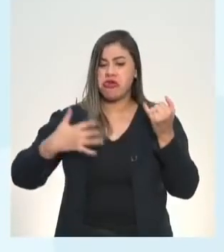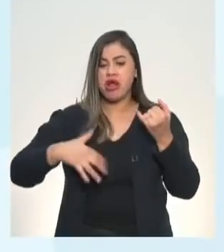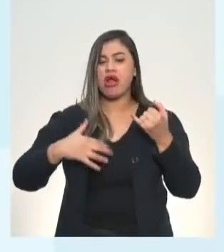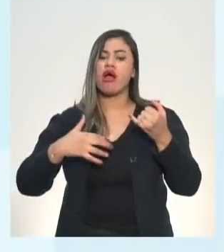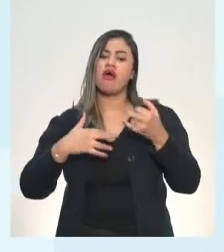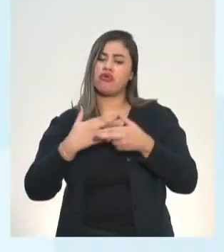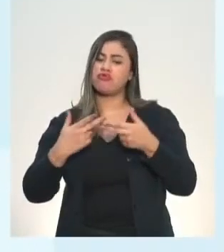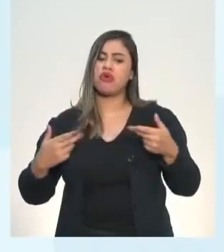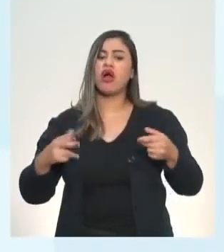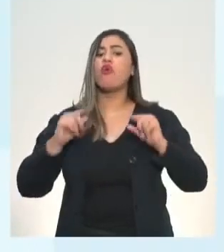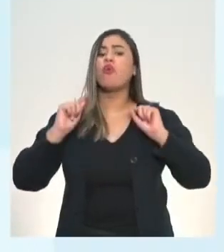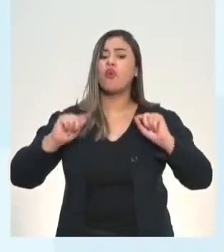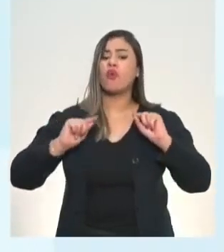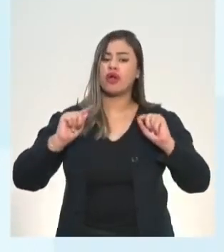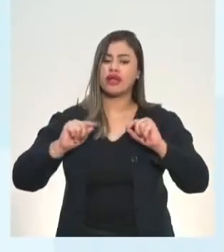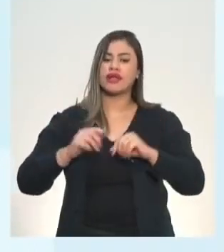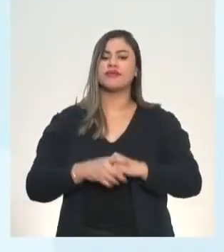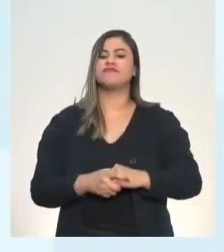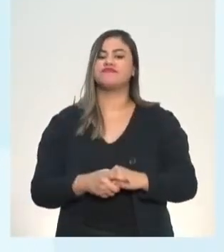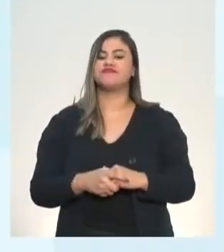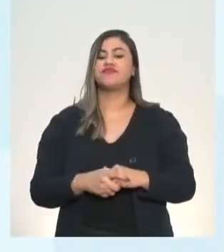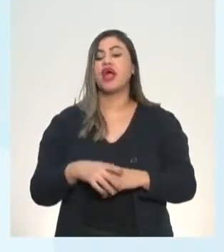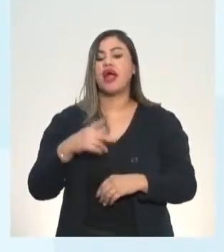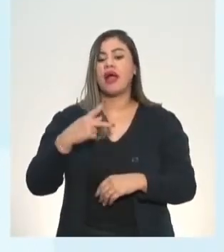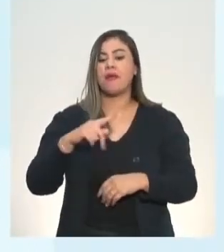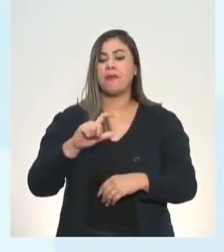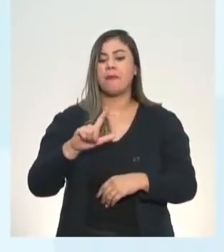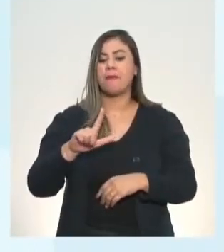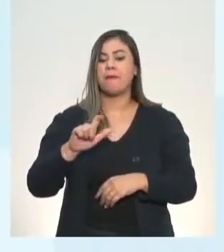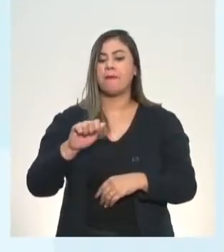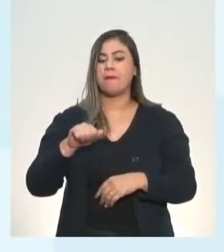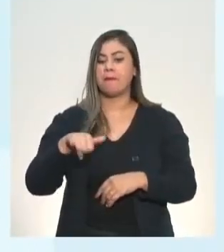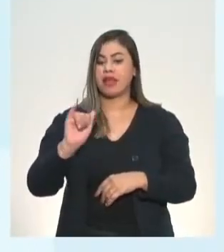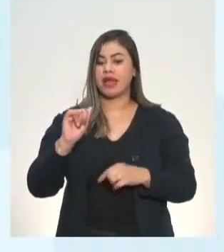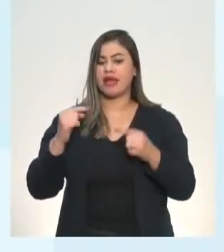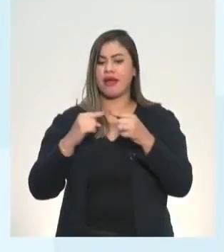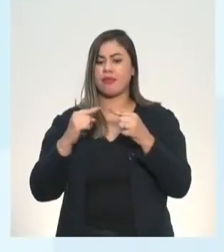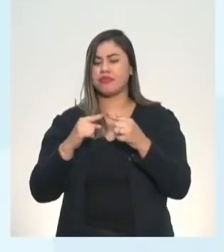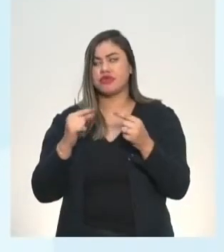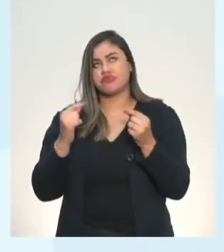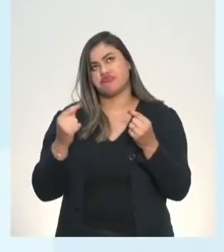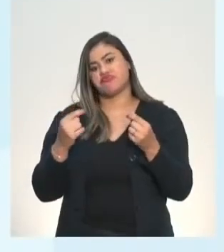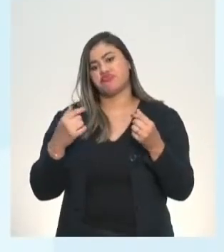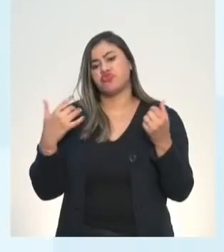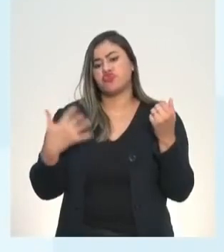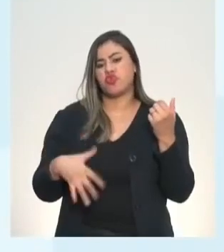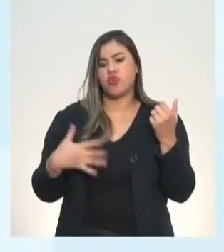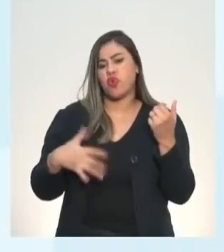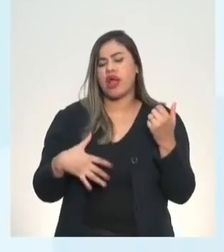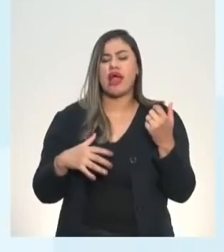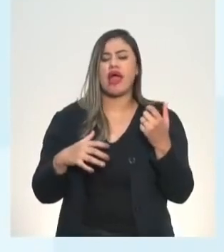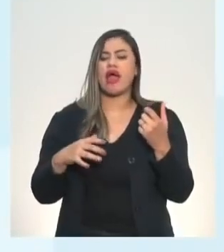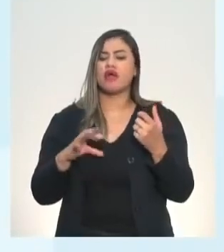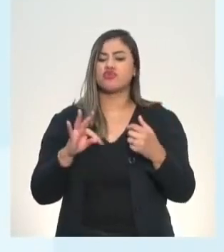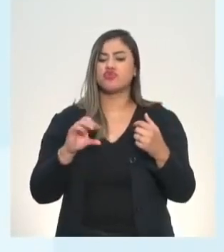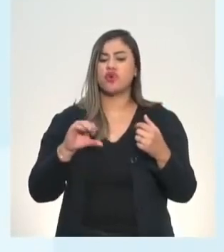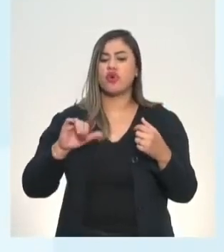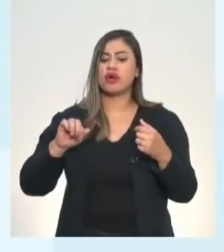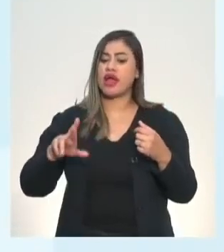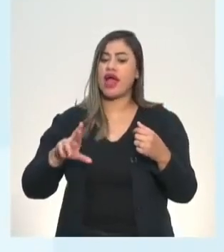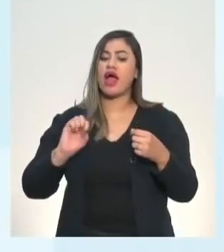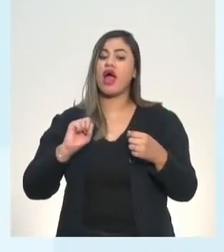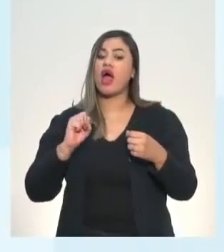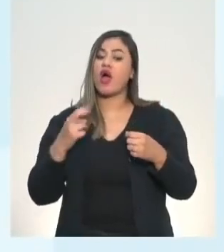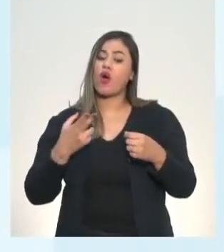aí vai ser tocar. Então, quais instrumentos ele tocava, né? E aí vocês responderam, né? He was